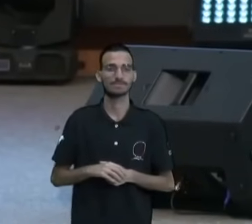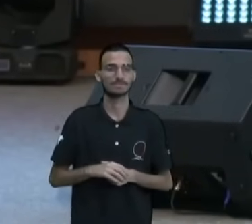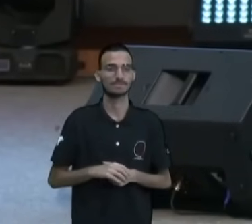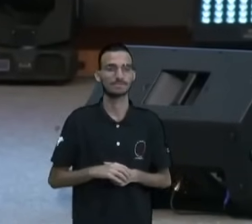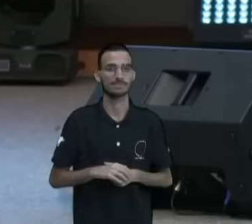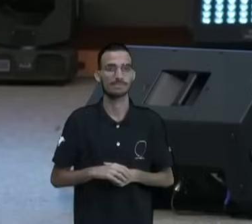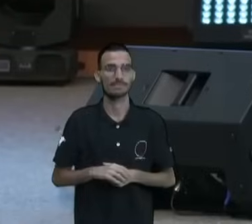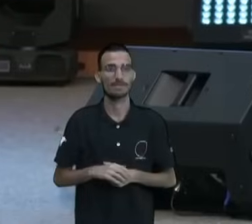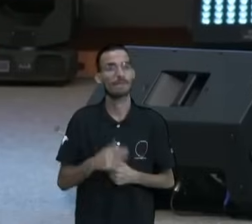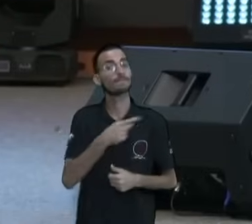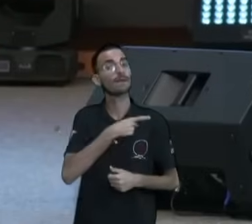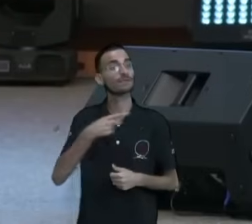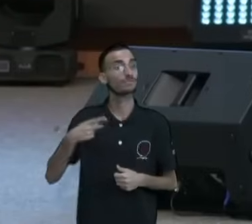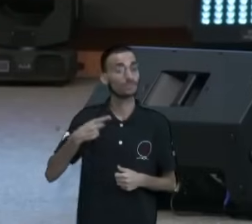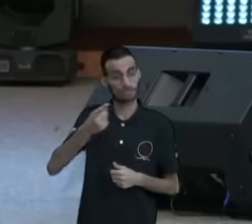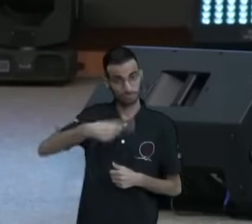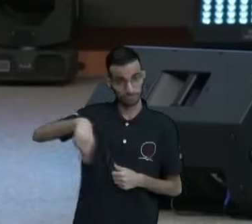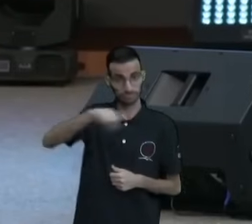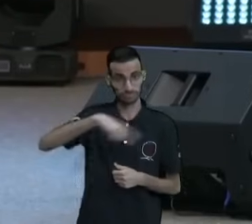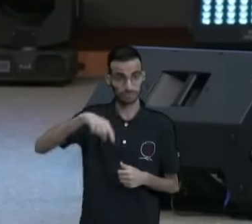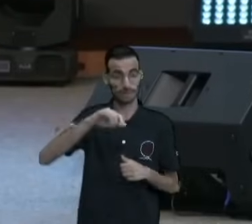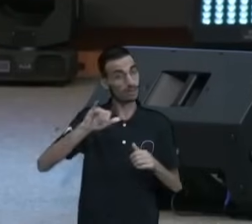vocês agora com a